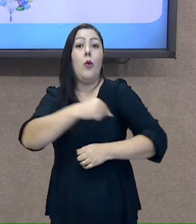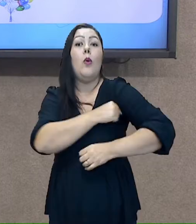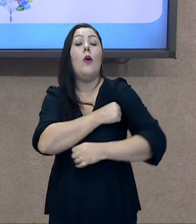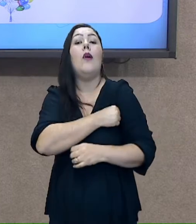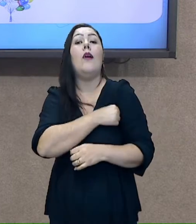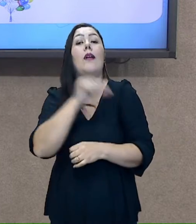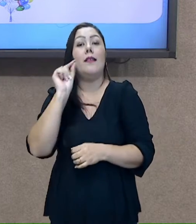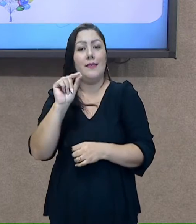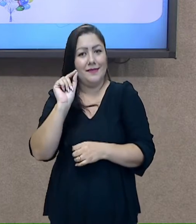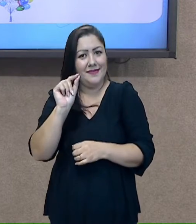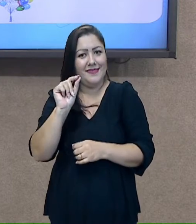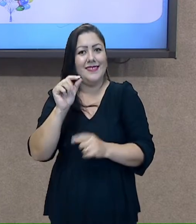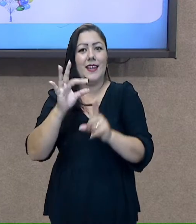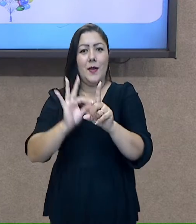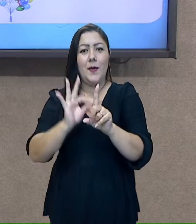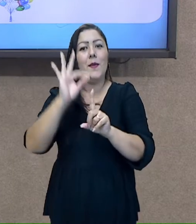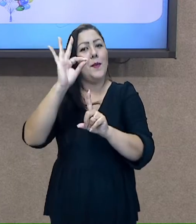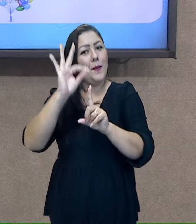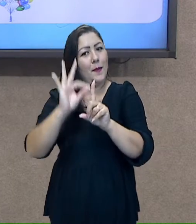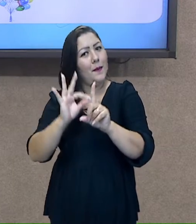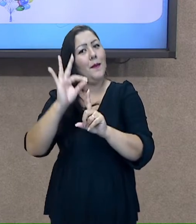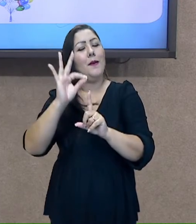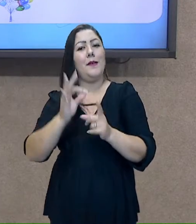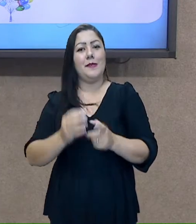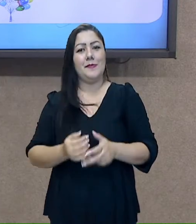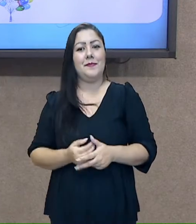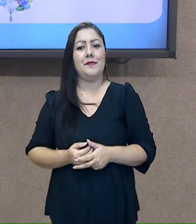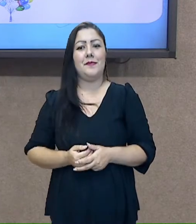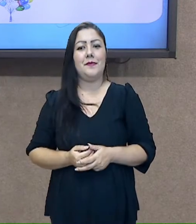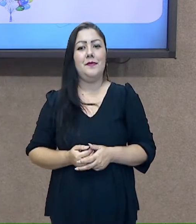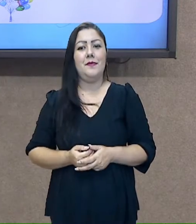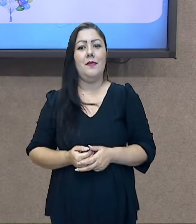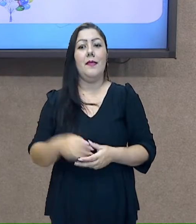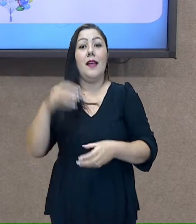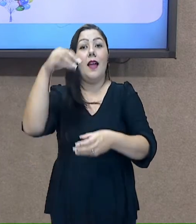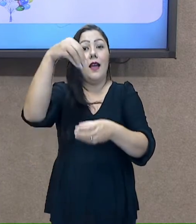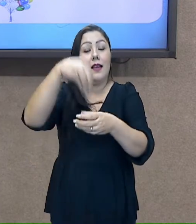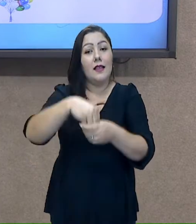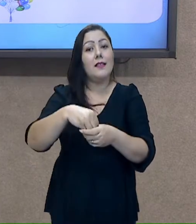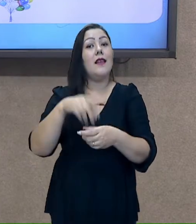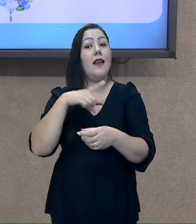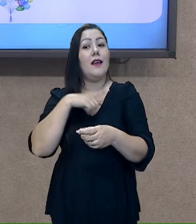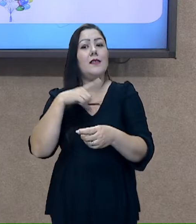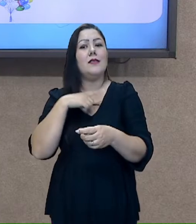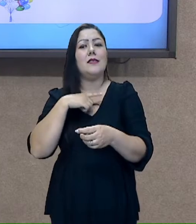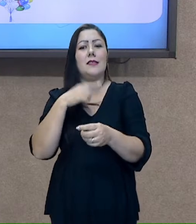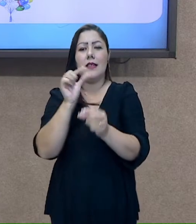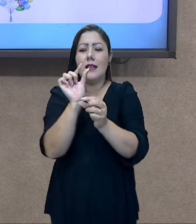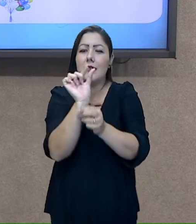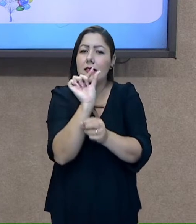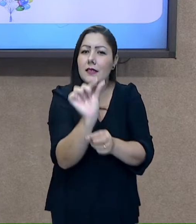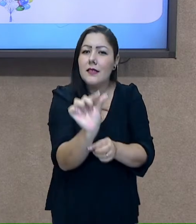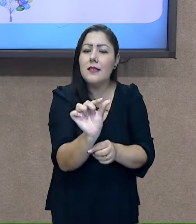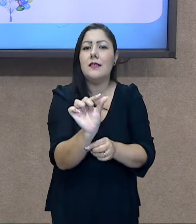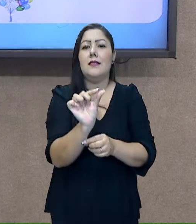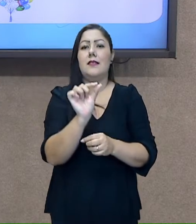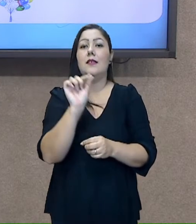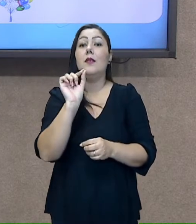dele? Exatamente, é o termômetro. Bem aqui na pontinha